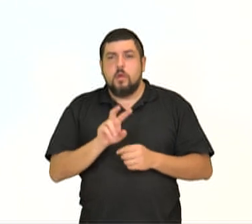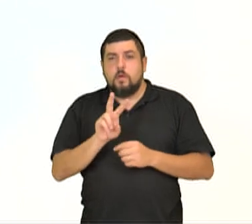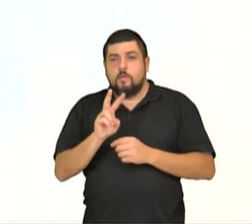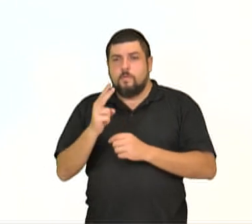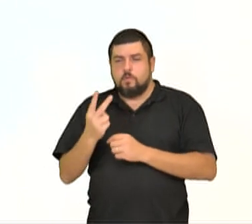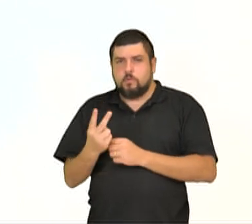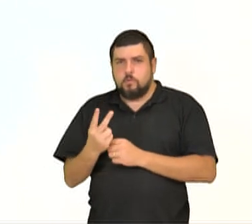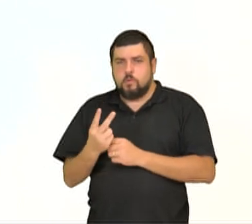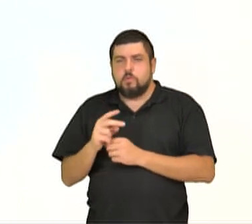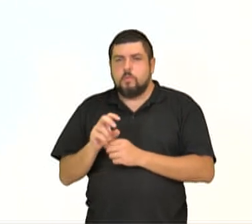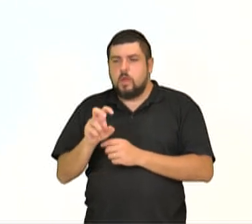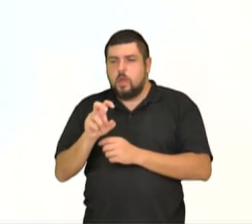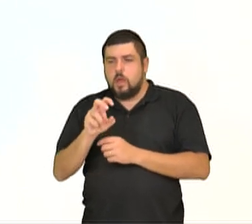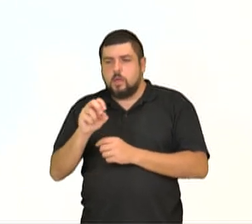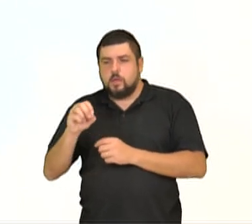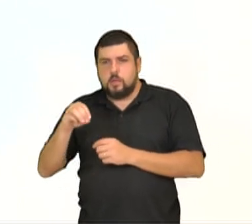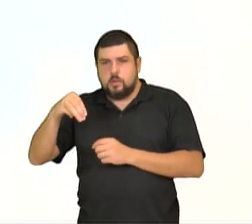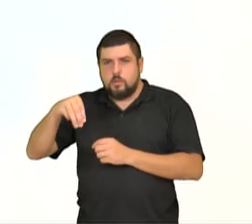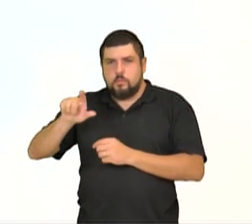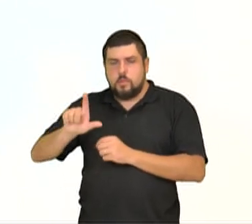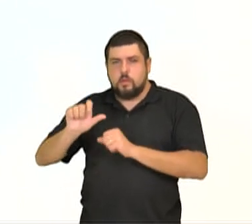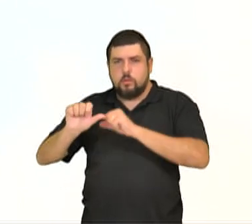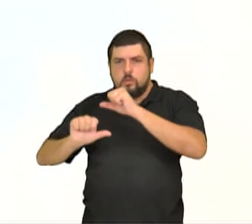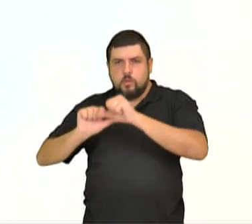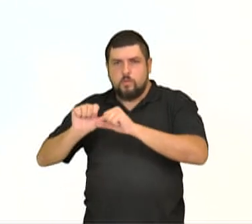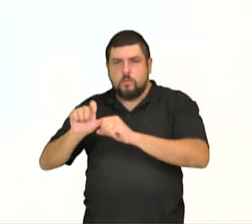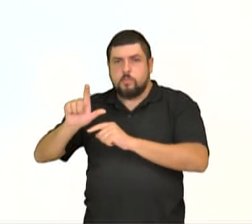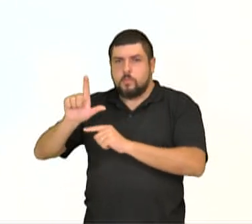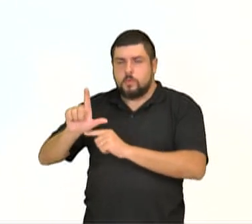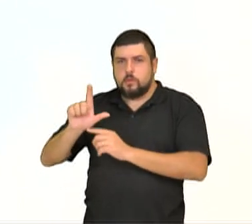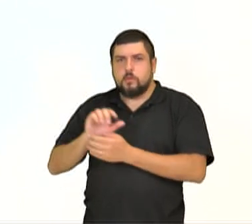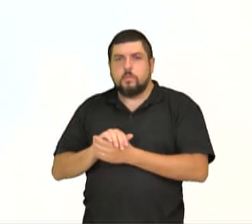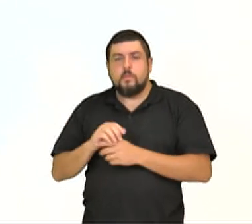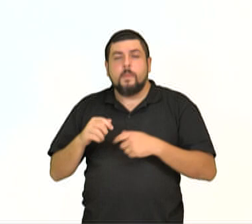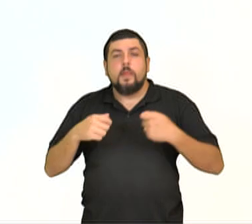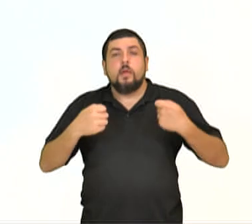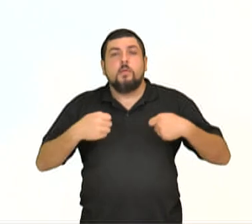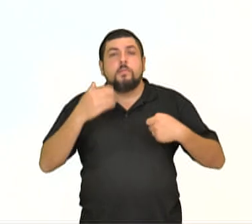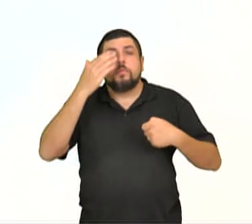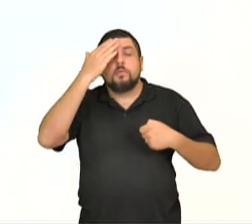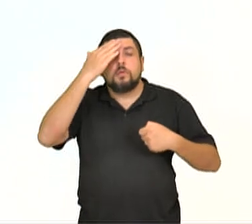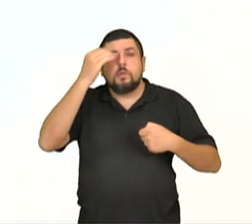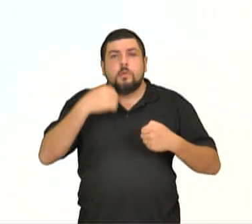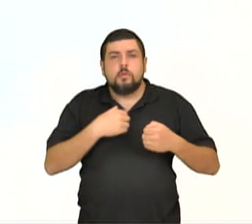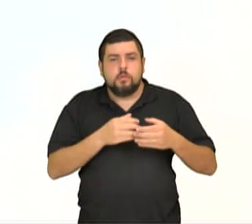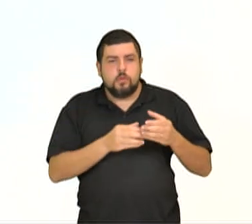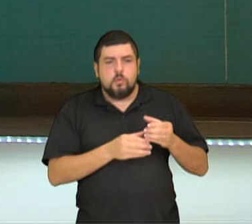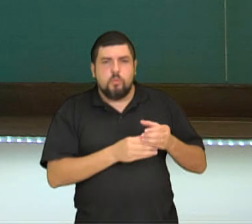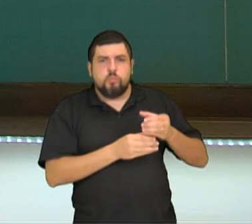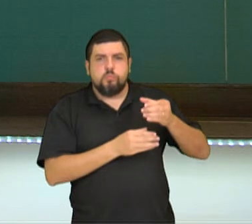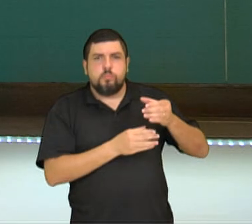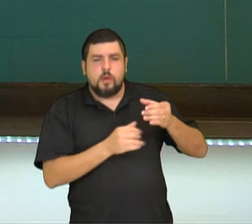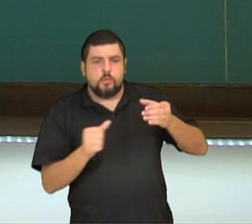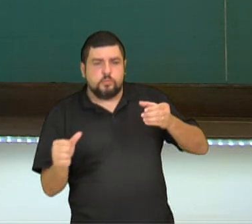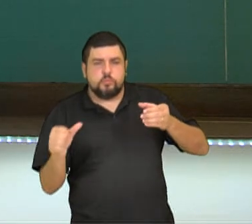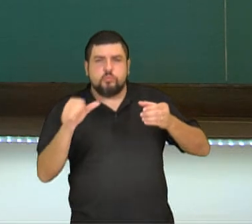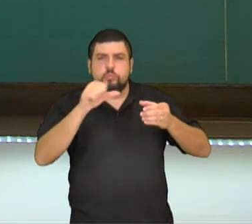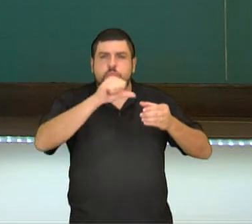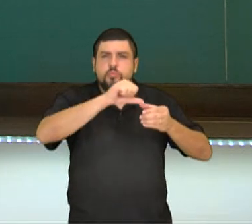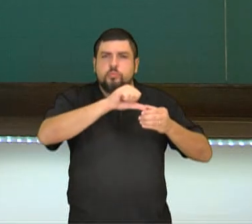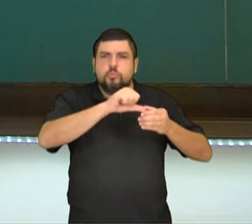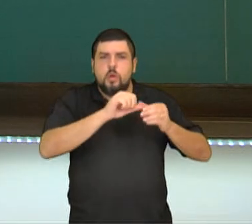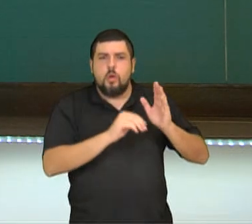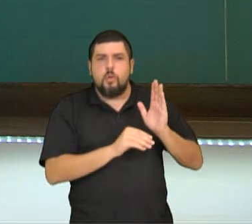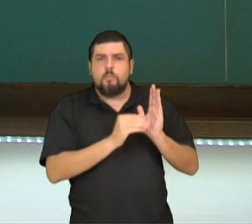já transformei para litros. E eu preciso saber qual que vai ser a concentração da solução final que eu vou estar produzindo,